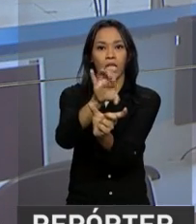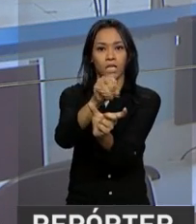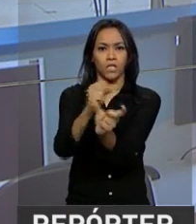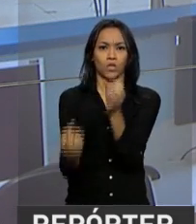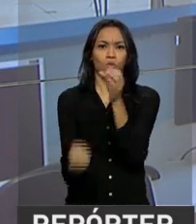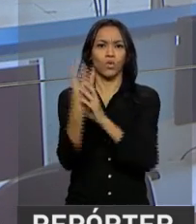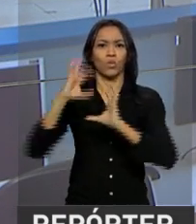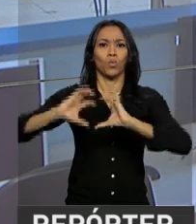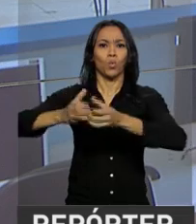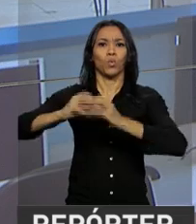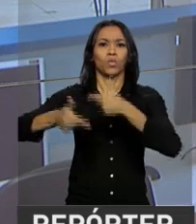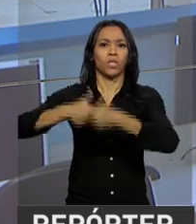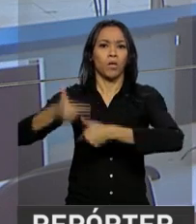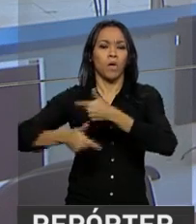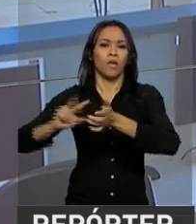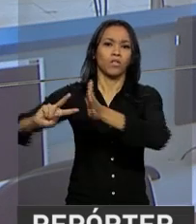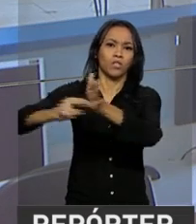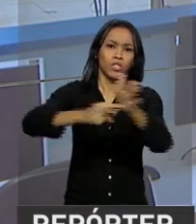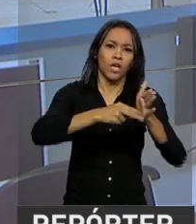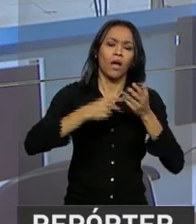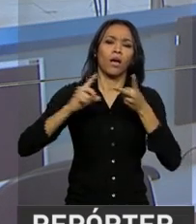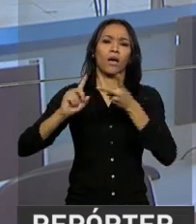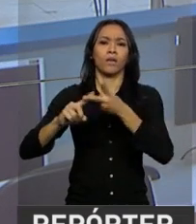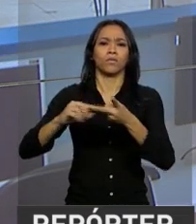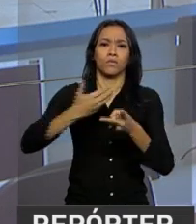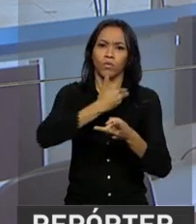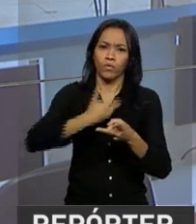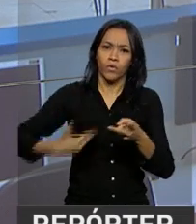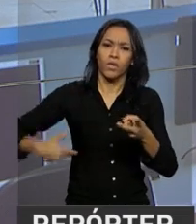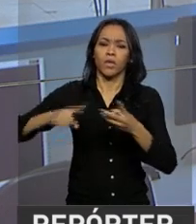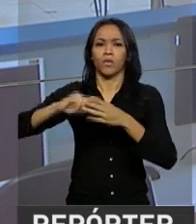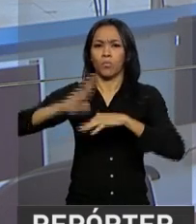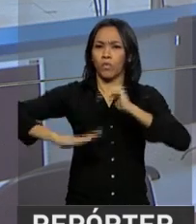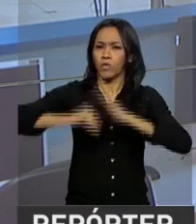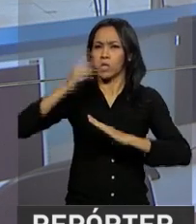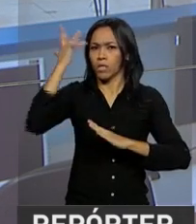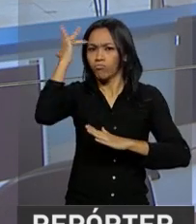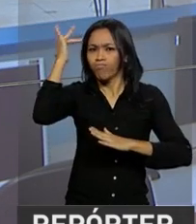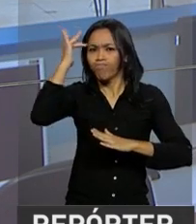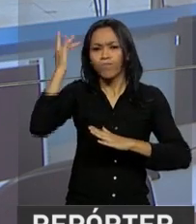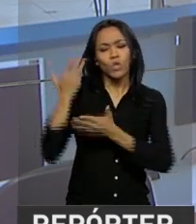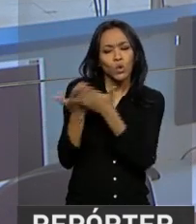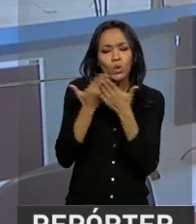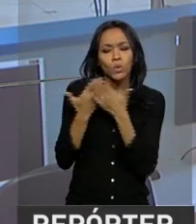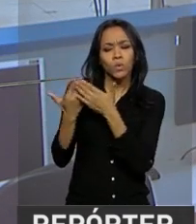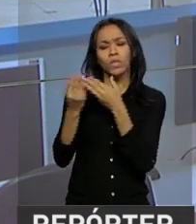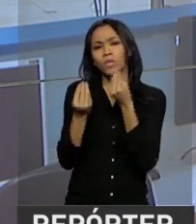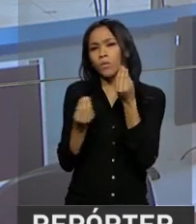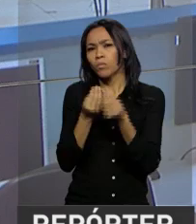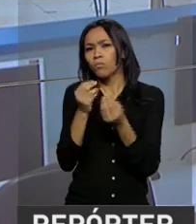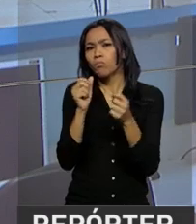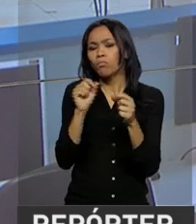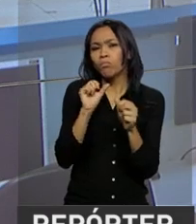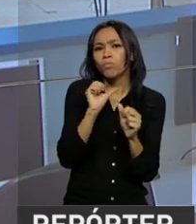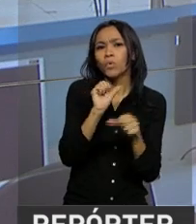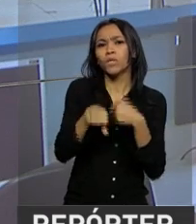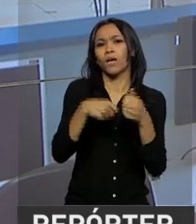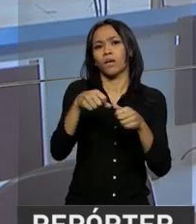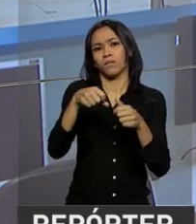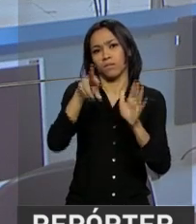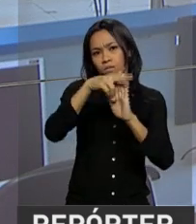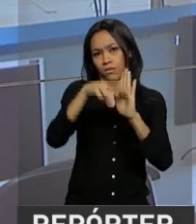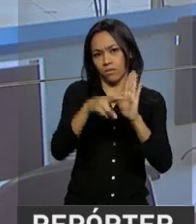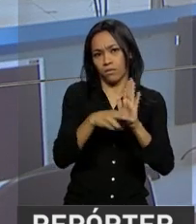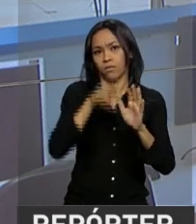especialistas, por centrais sindicais e pelo governo está estudando o tema, estudando medidas para diminuir o déficit do